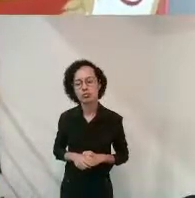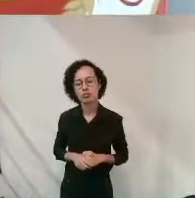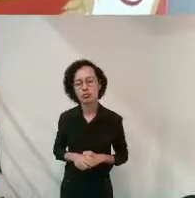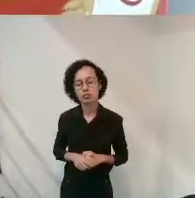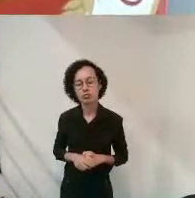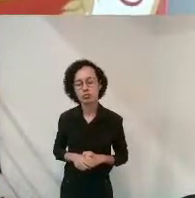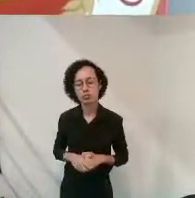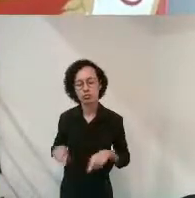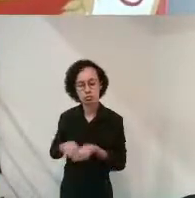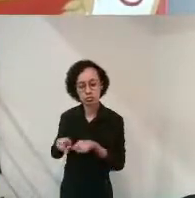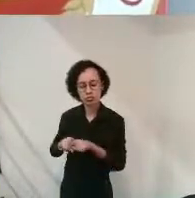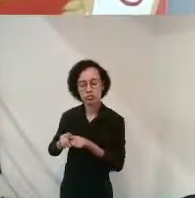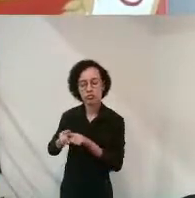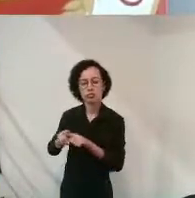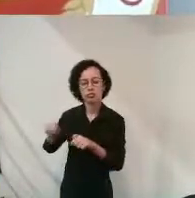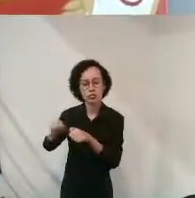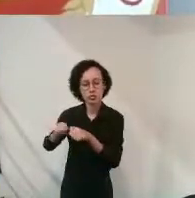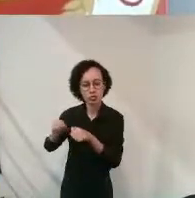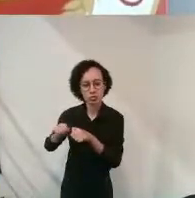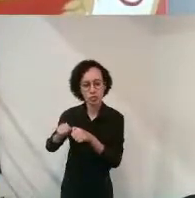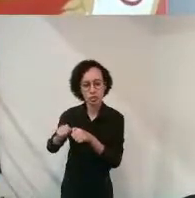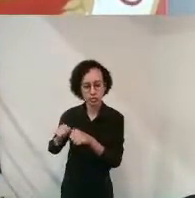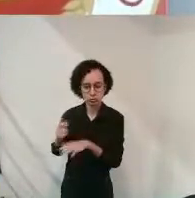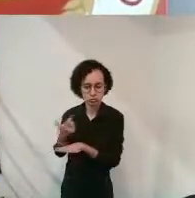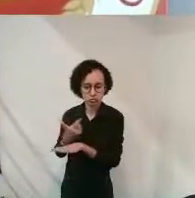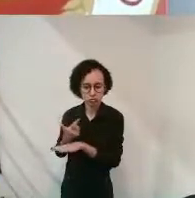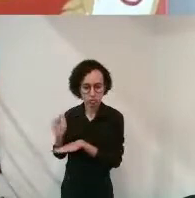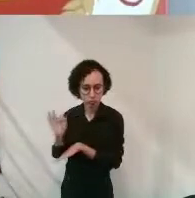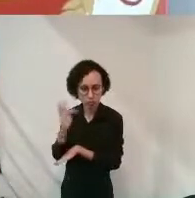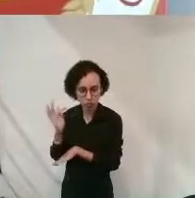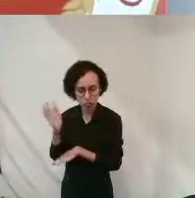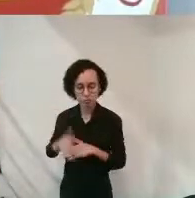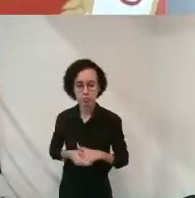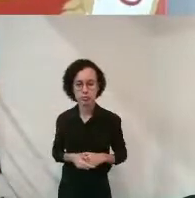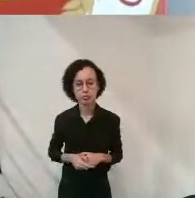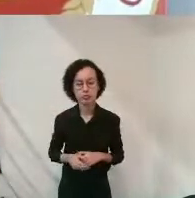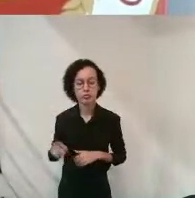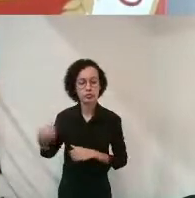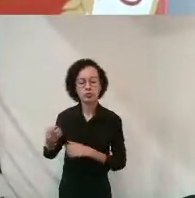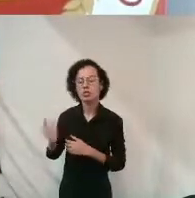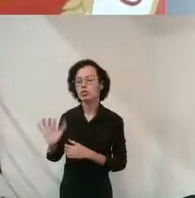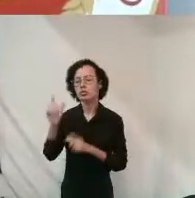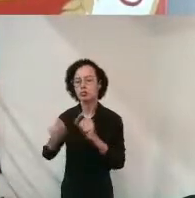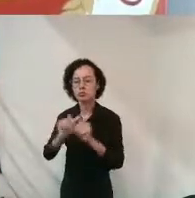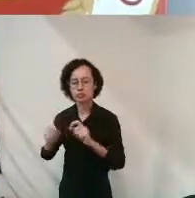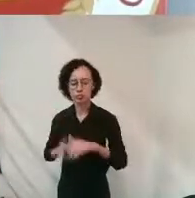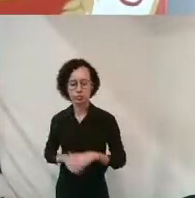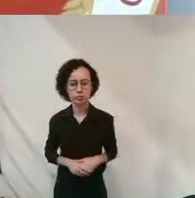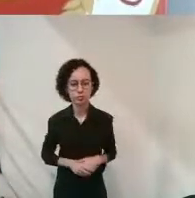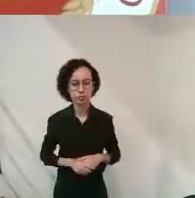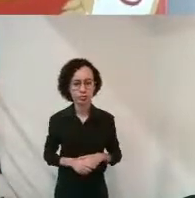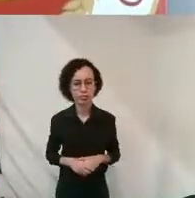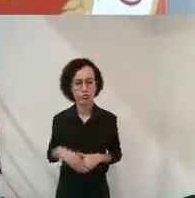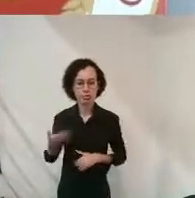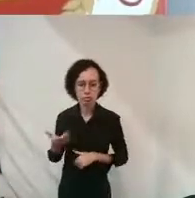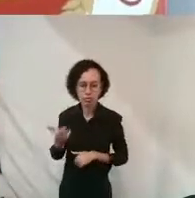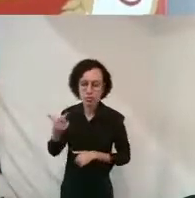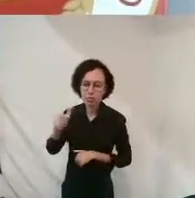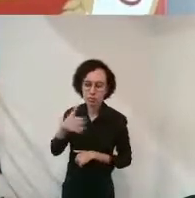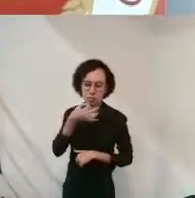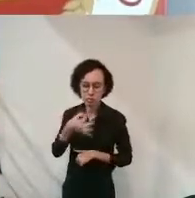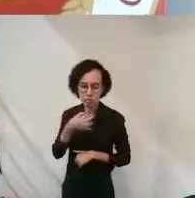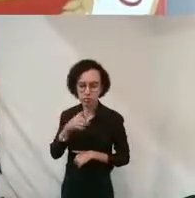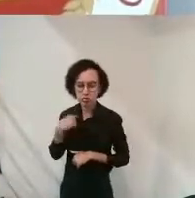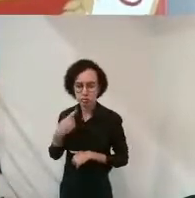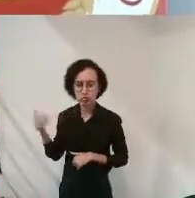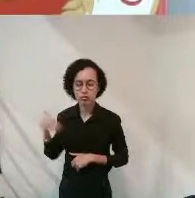e foi feito o estudo de maneira formal. E depois disso, o que acontece? Aí é uma outra sugestão que